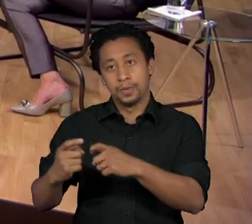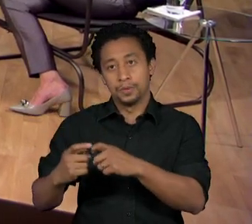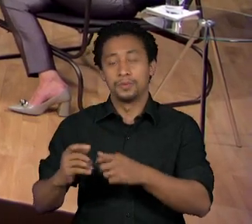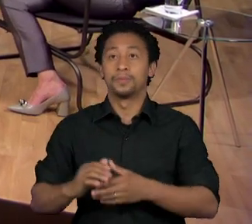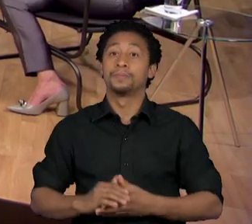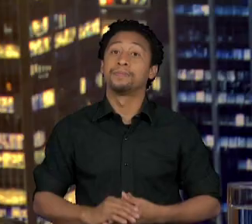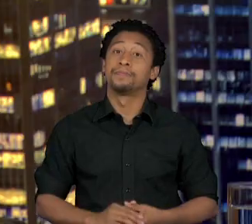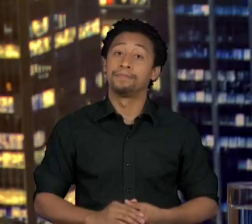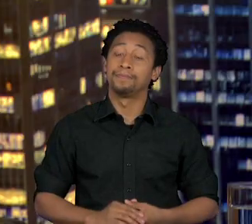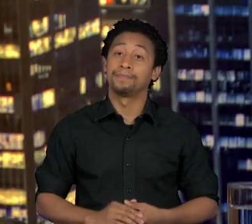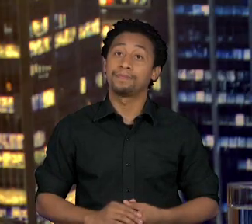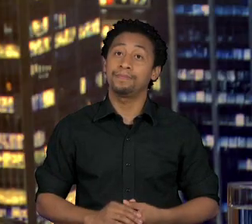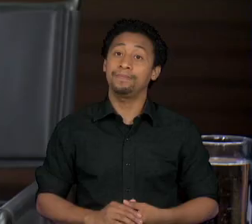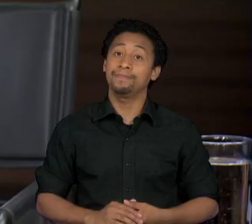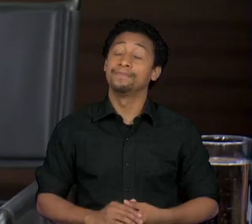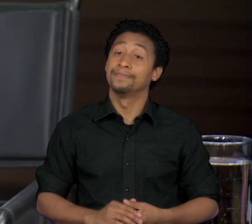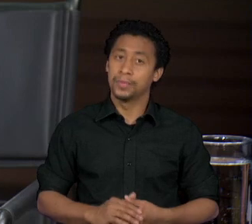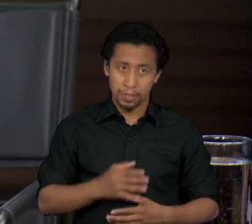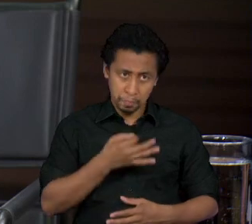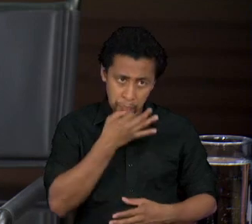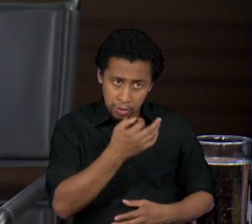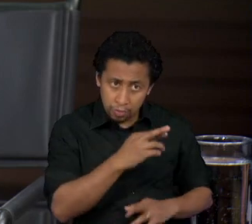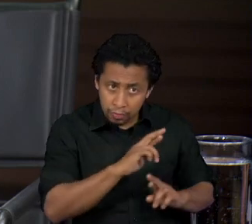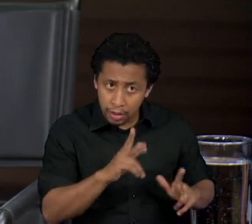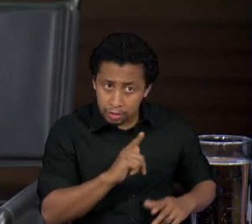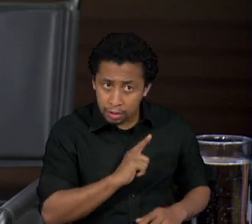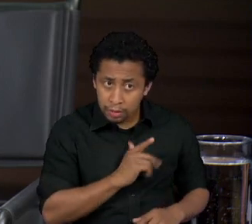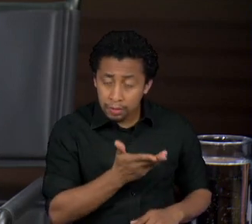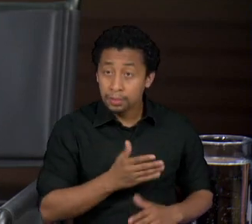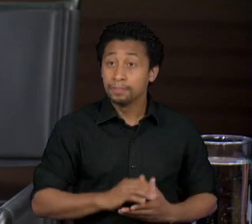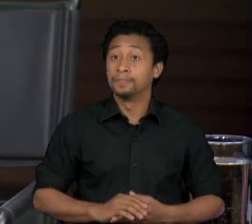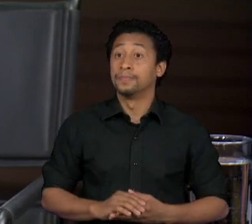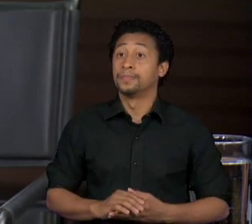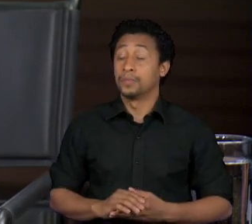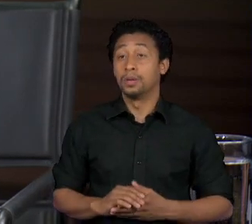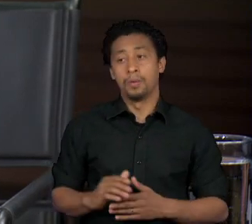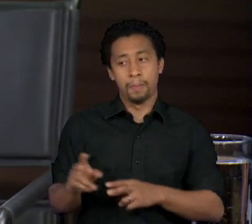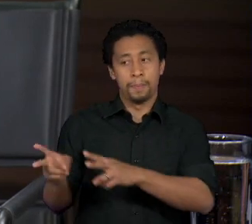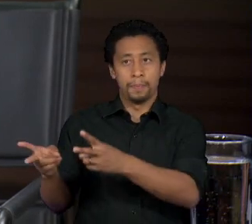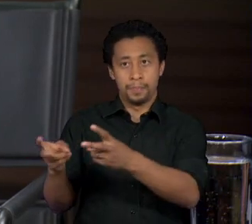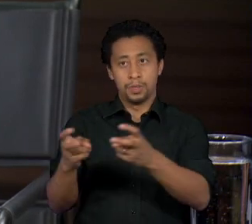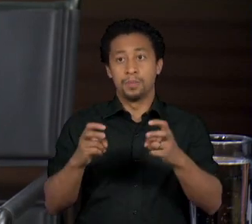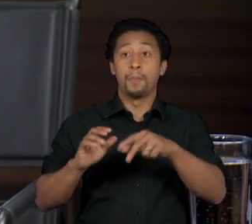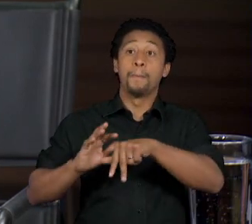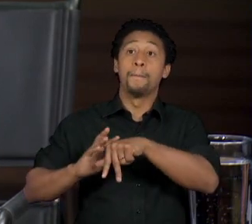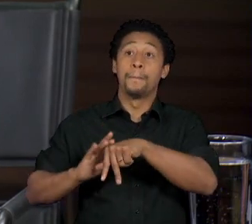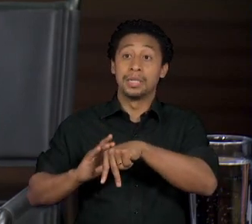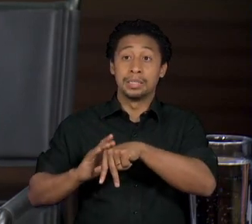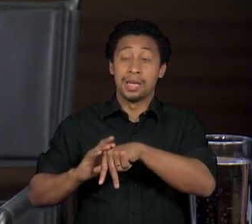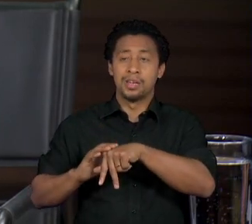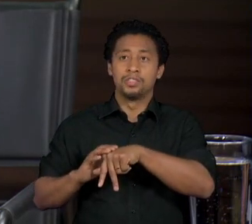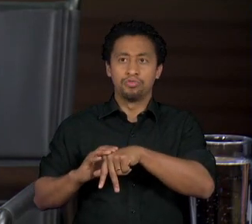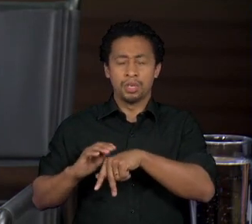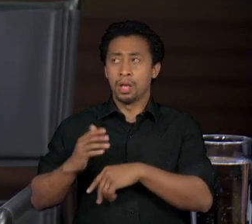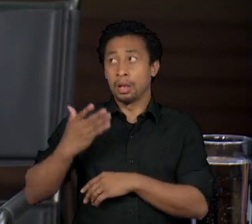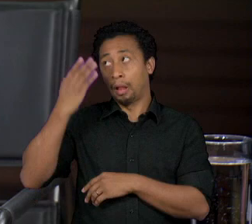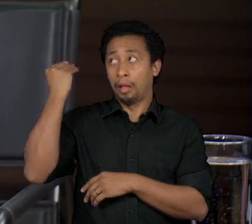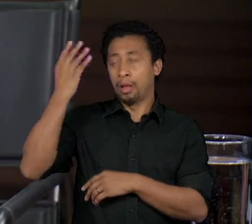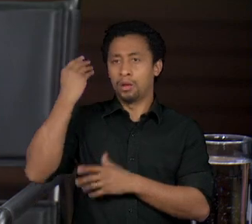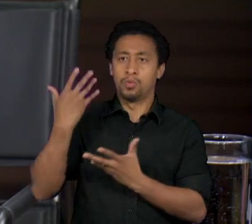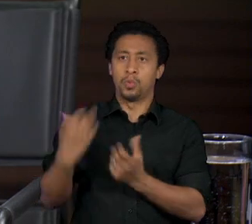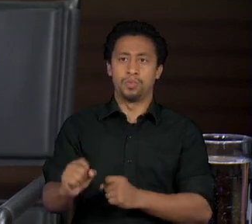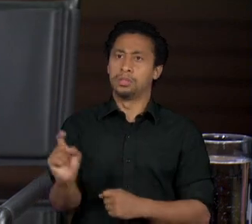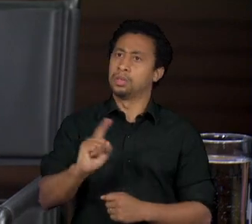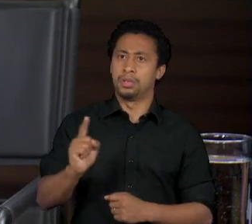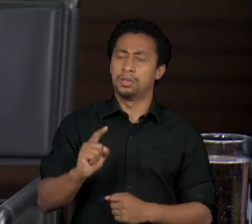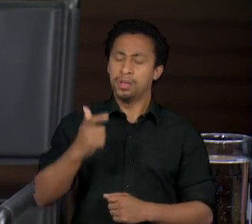outro ponto? Na realidade, eu vejo muito alguns pacientes que não aceitam, porque eles acham que eles estão envelhecendo e que